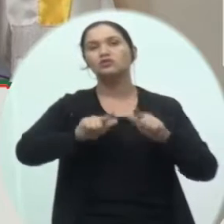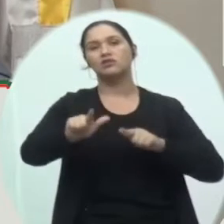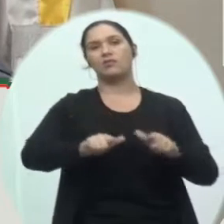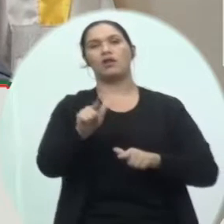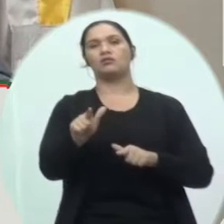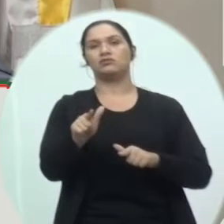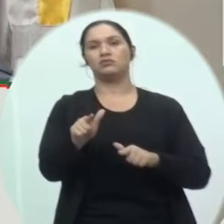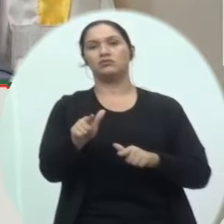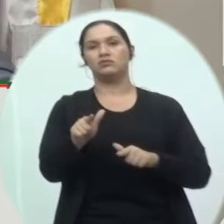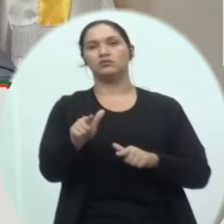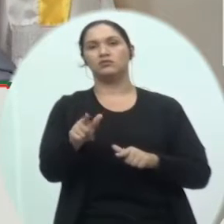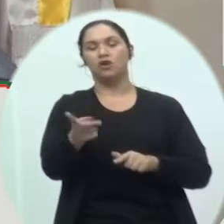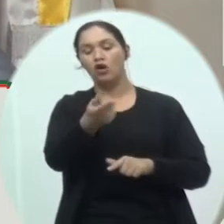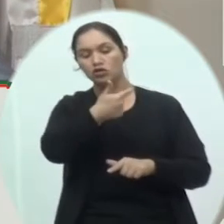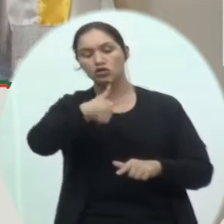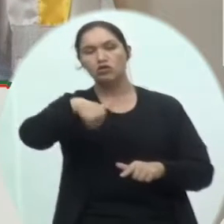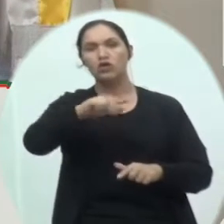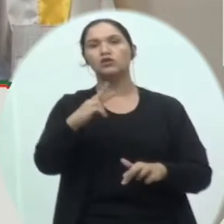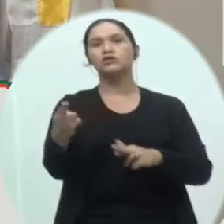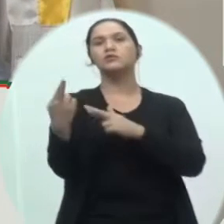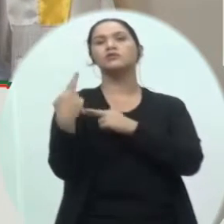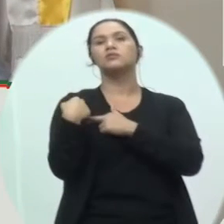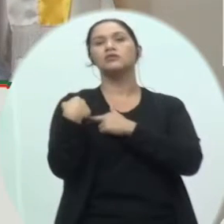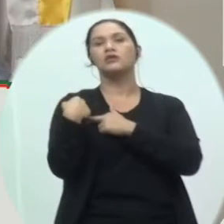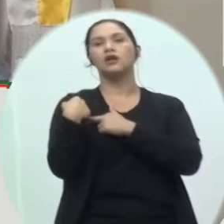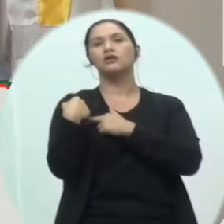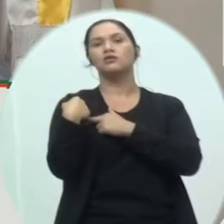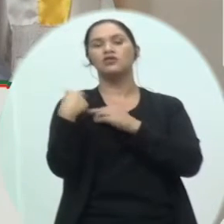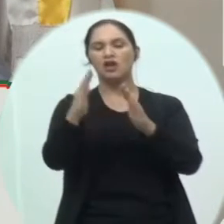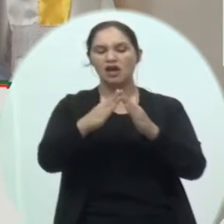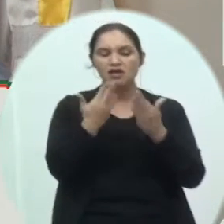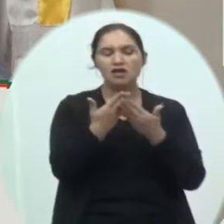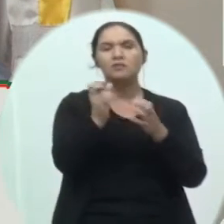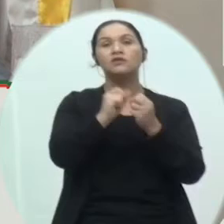Porque é nosso papel fazer e cobrar.